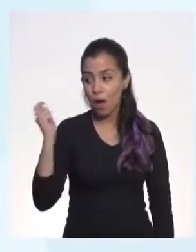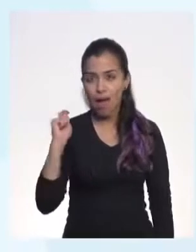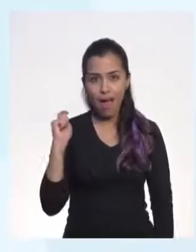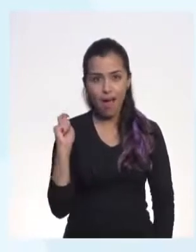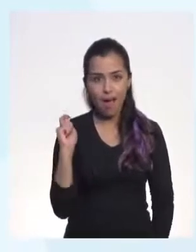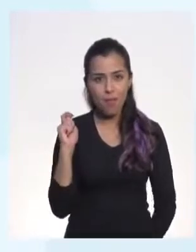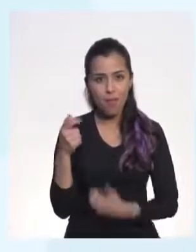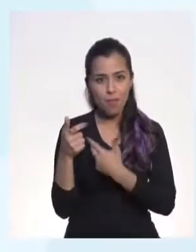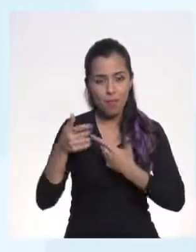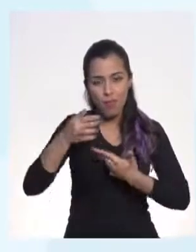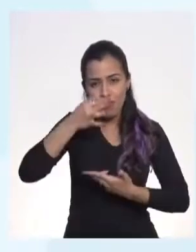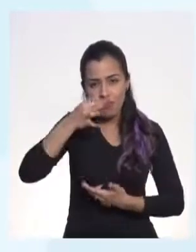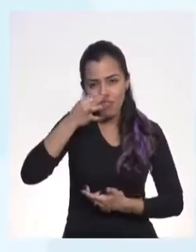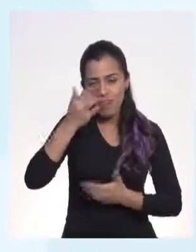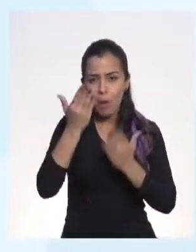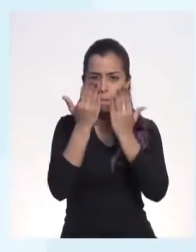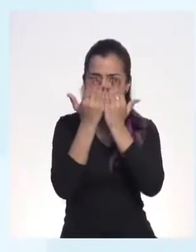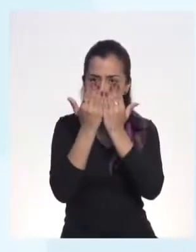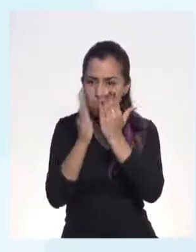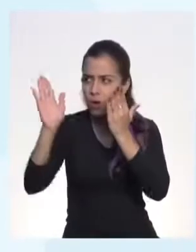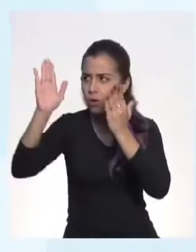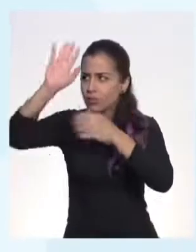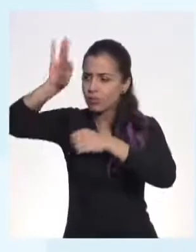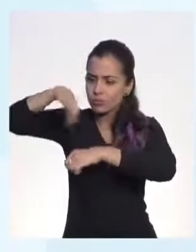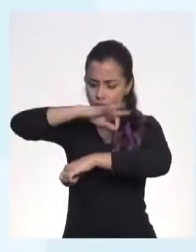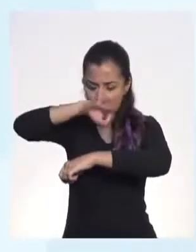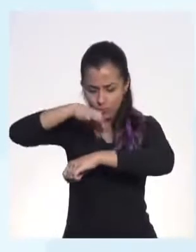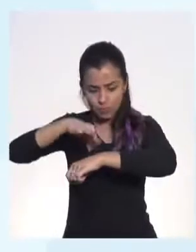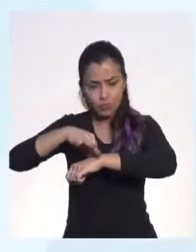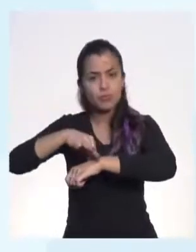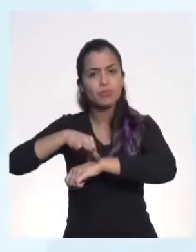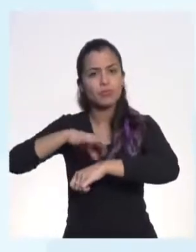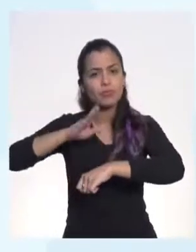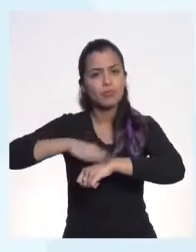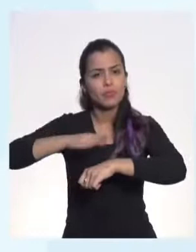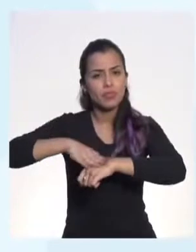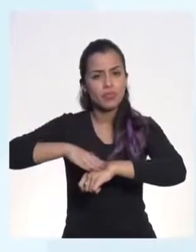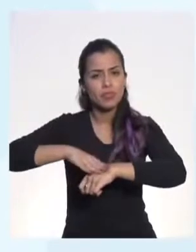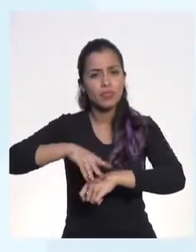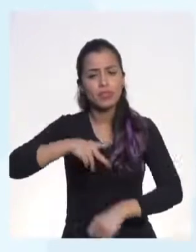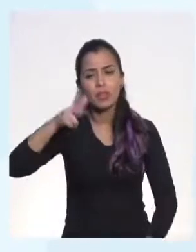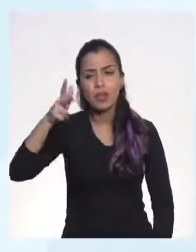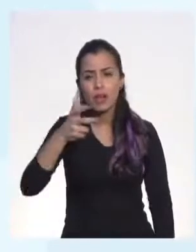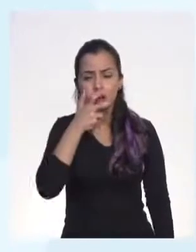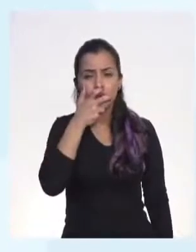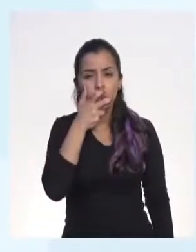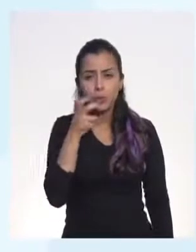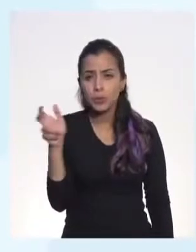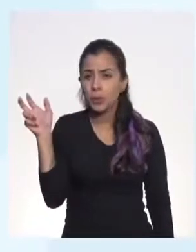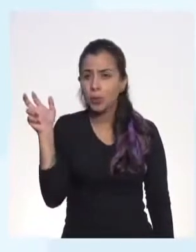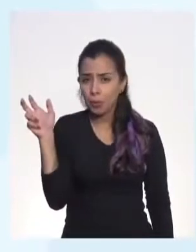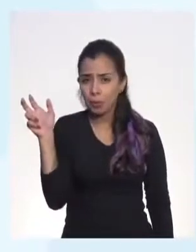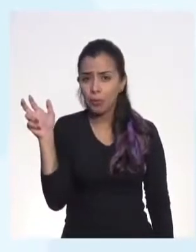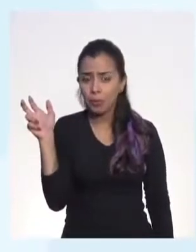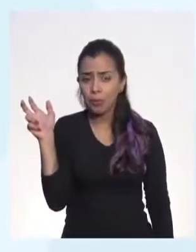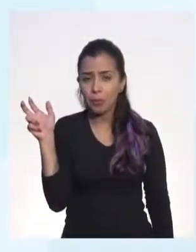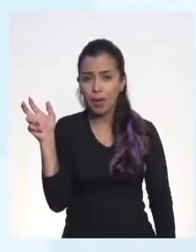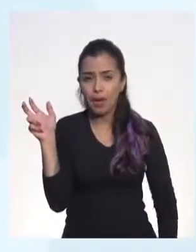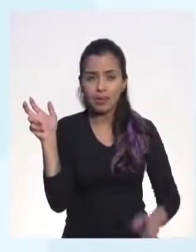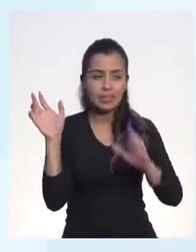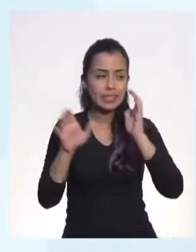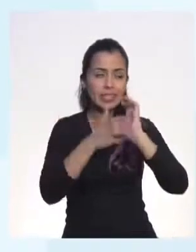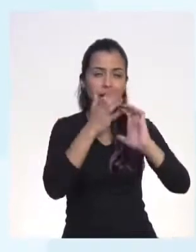e a porta um marimbondo e fazem troça o fumo dos seus sonhos tantas unindo